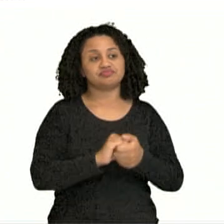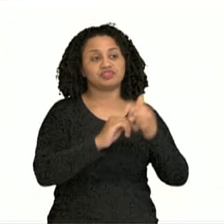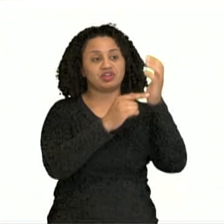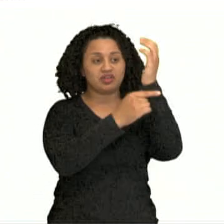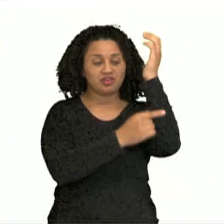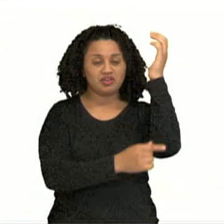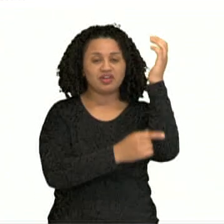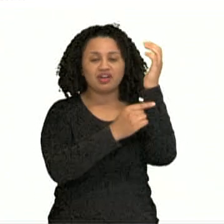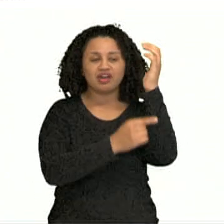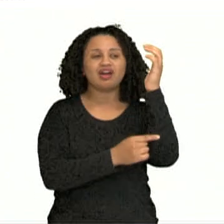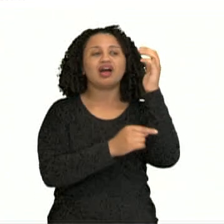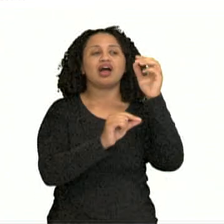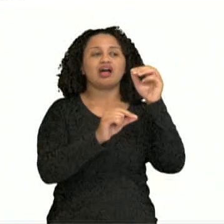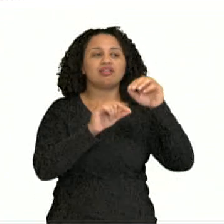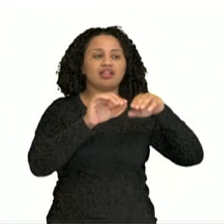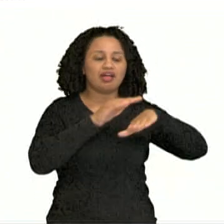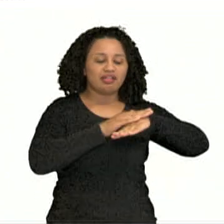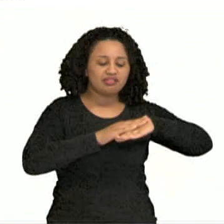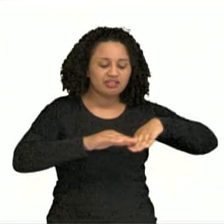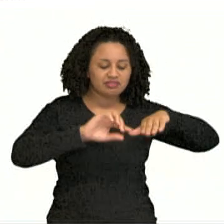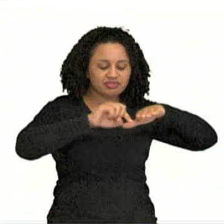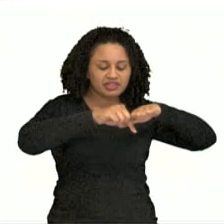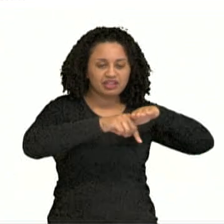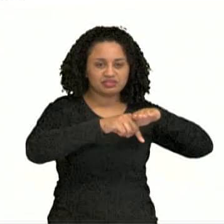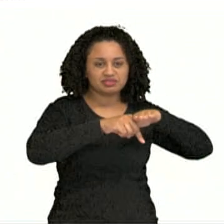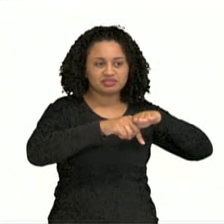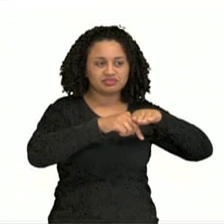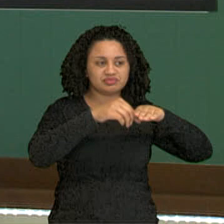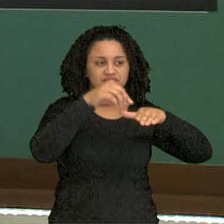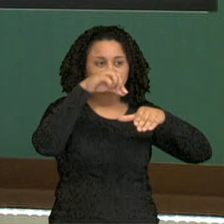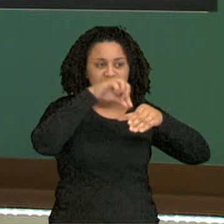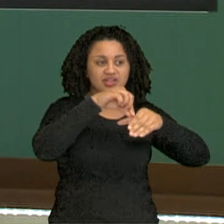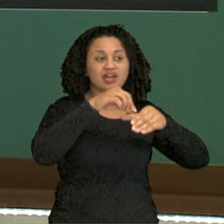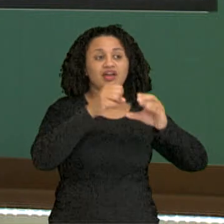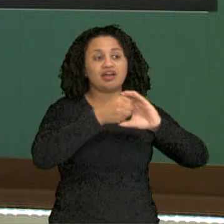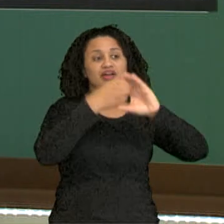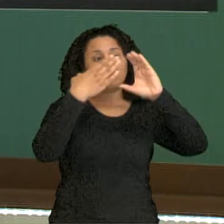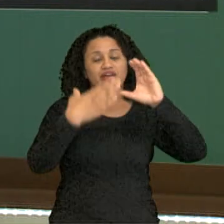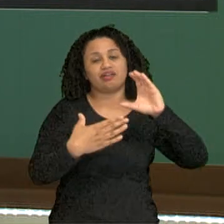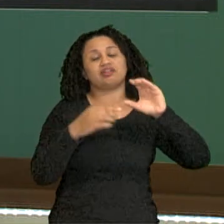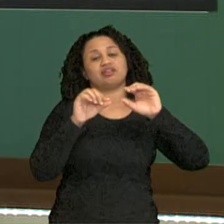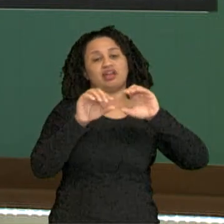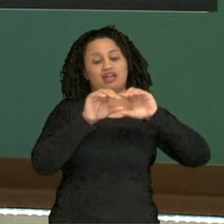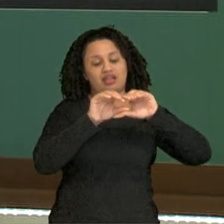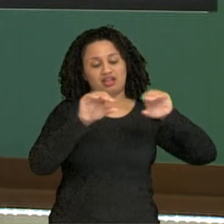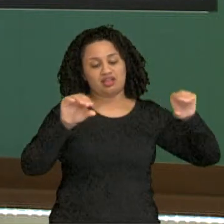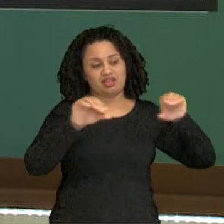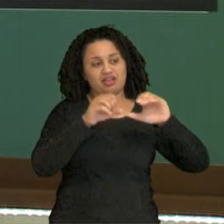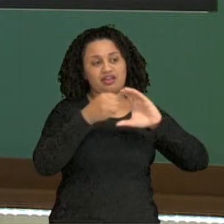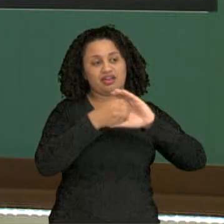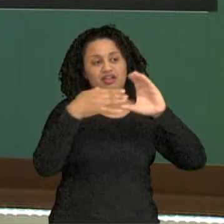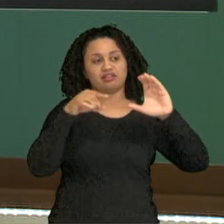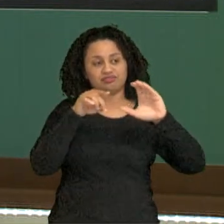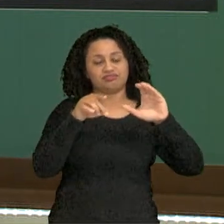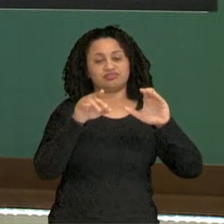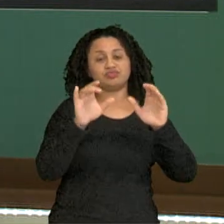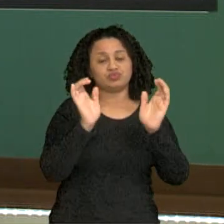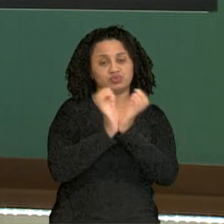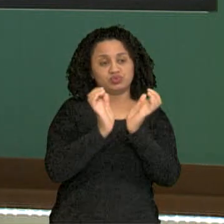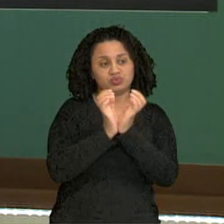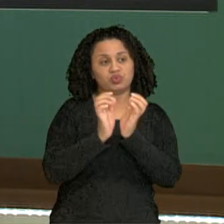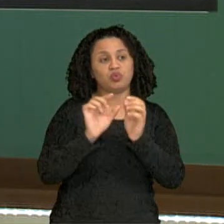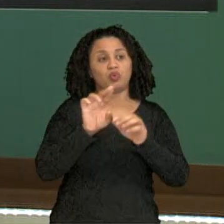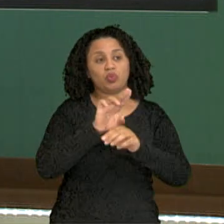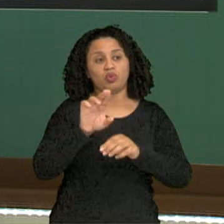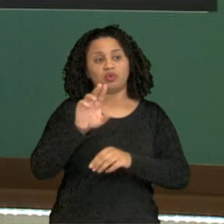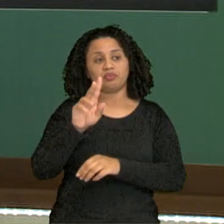geralmente subterrâneo, é horizontal, é característico desse grupo. Esse tipo de caule nós chamamos